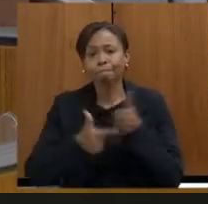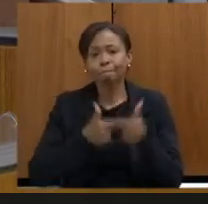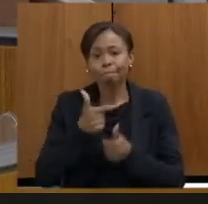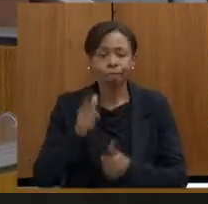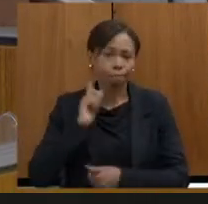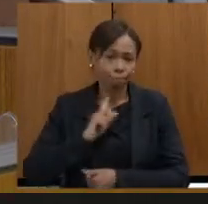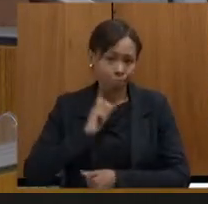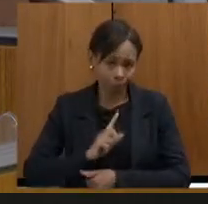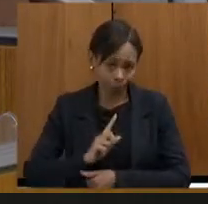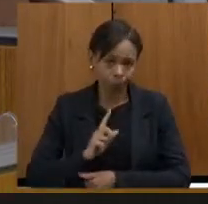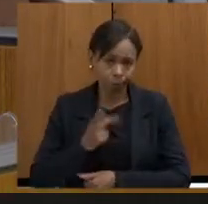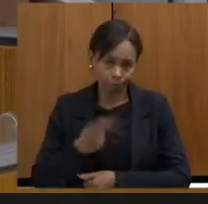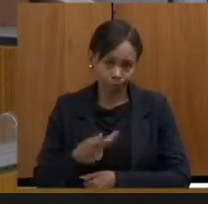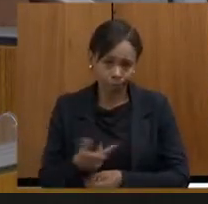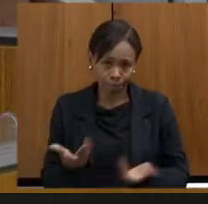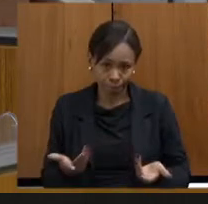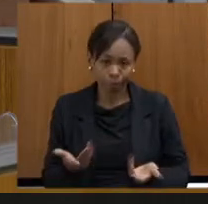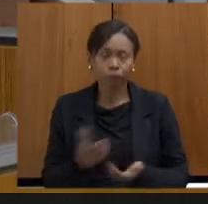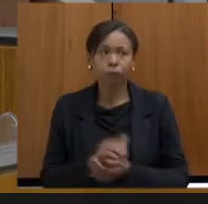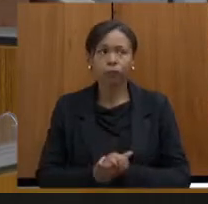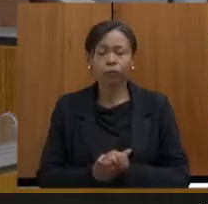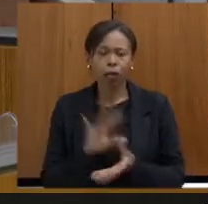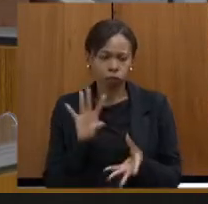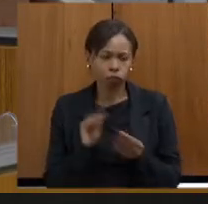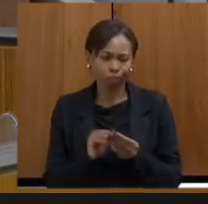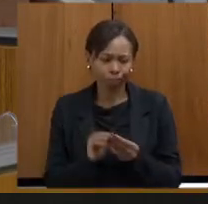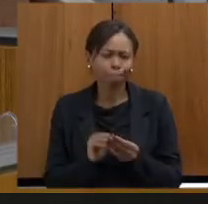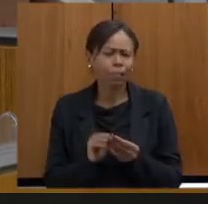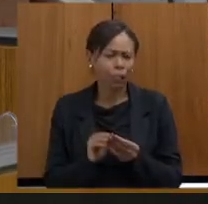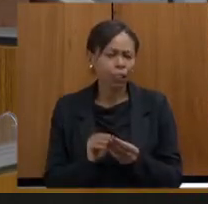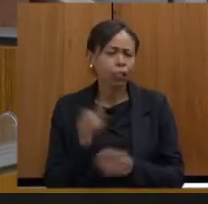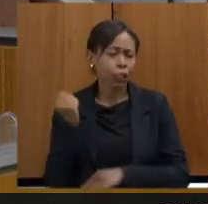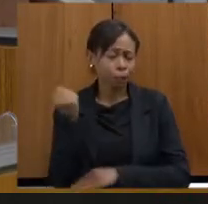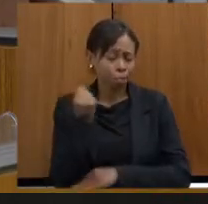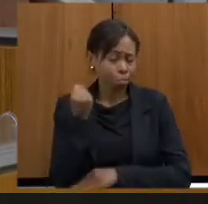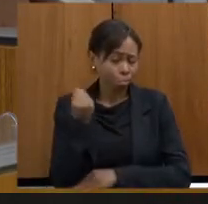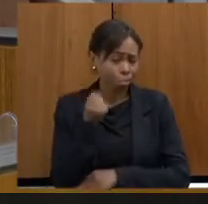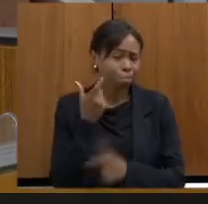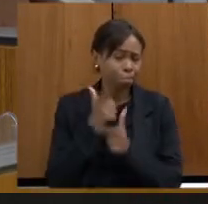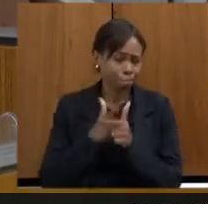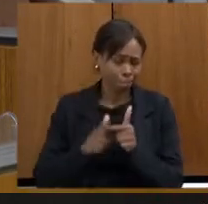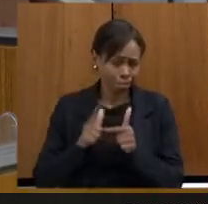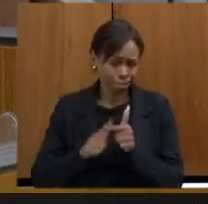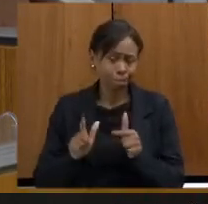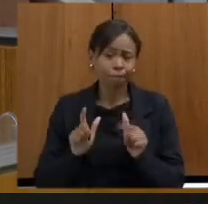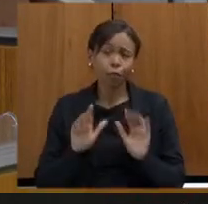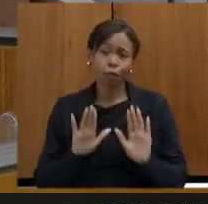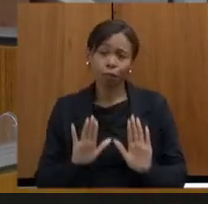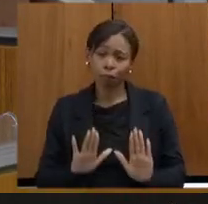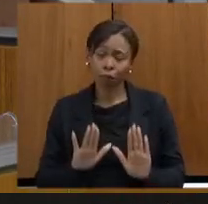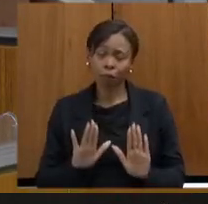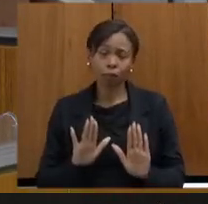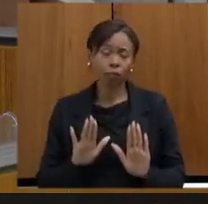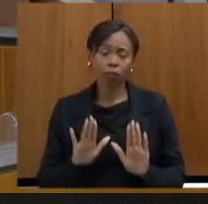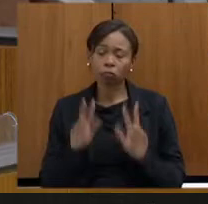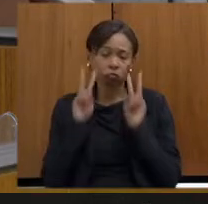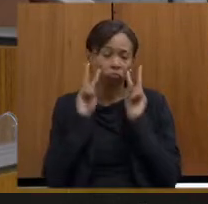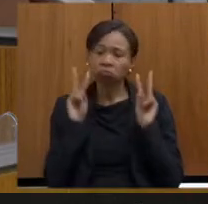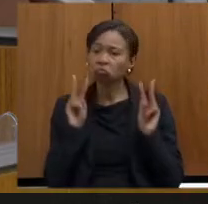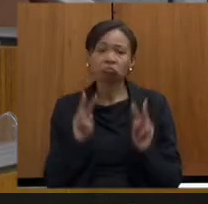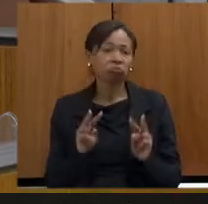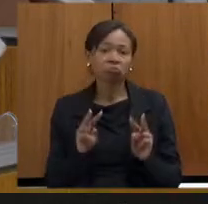Gerais. A situação, em síntese, ela é crítica. Mas nós não vemos